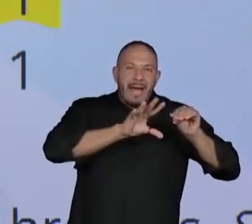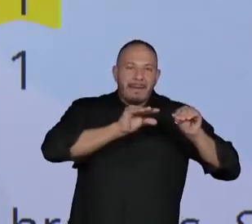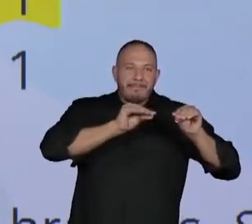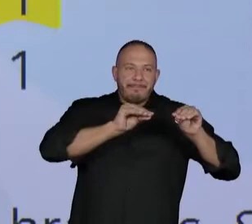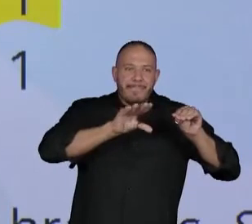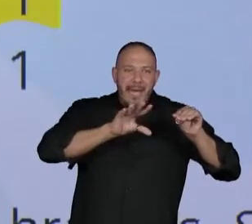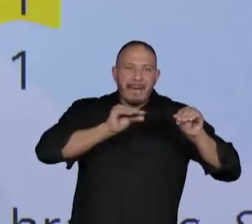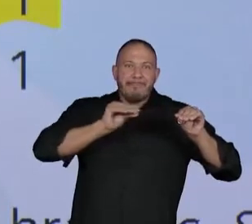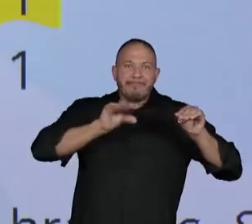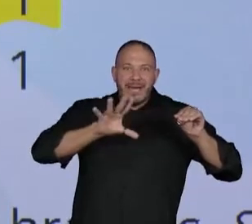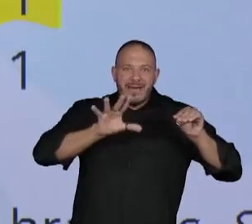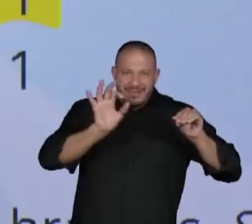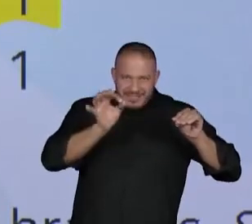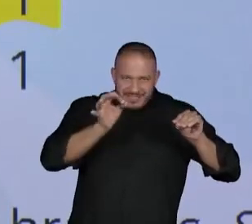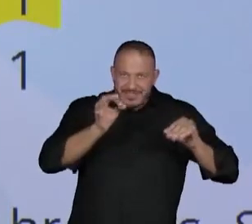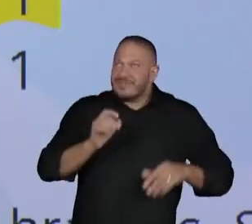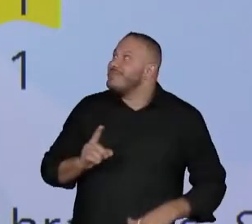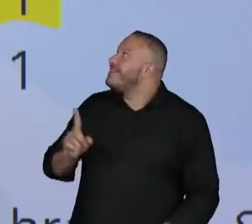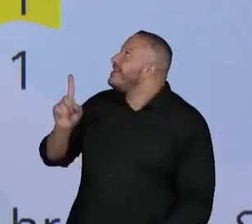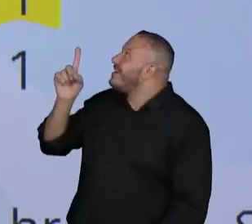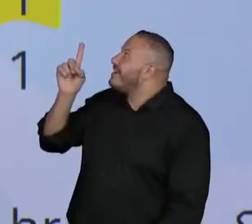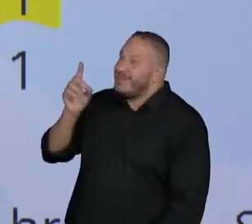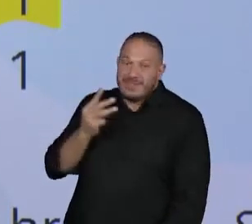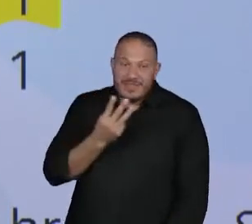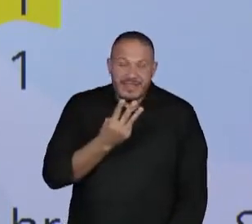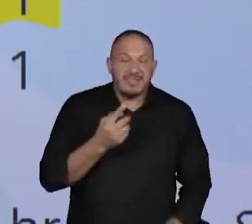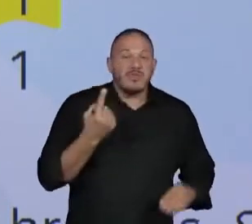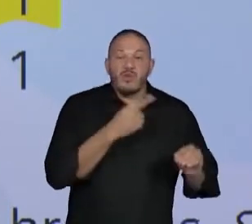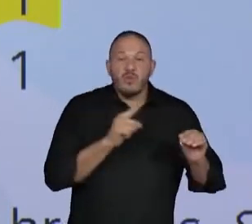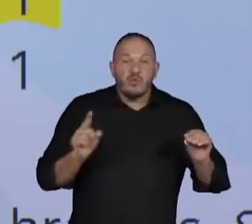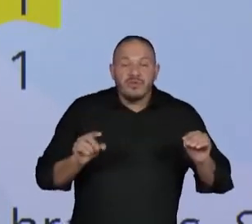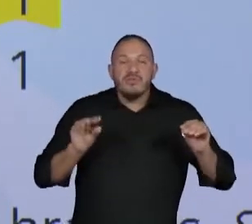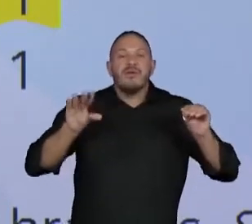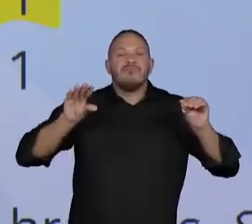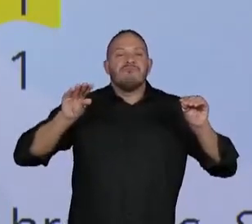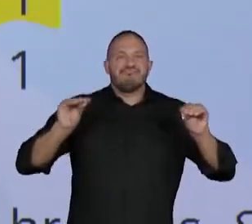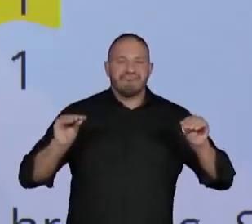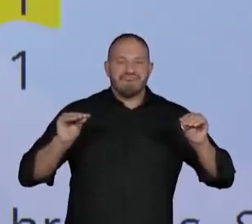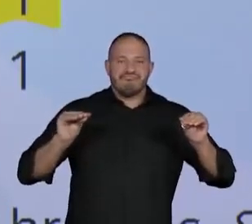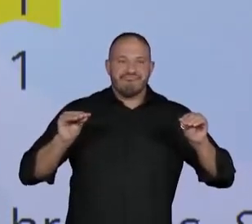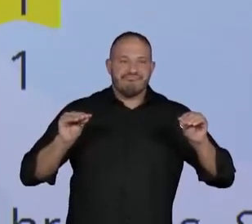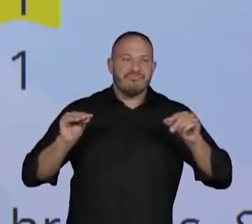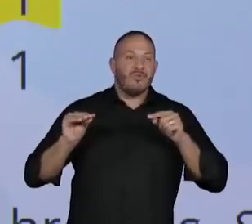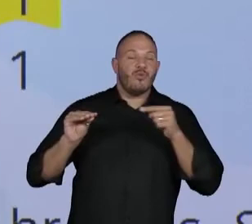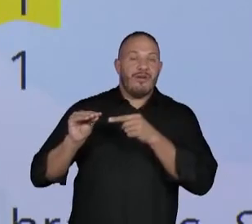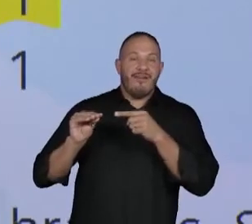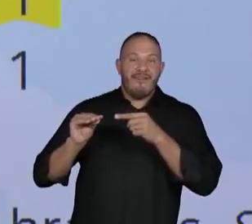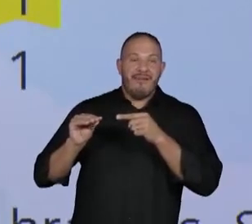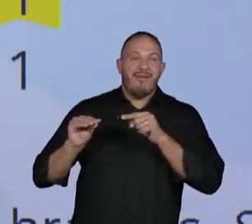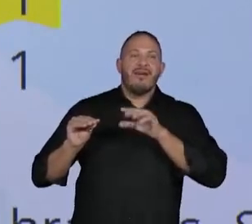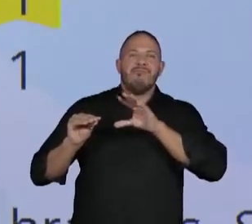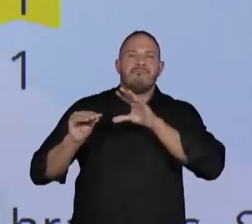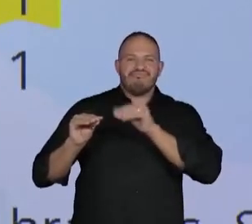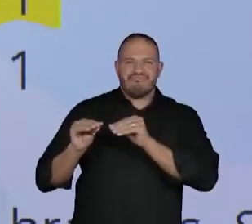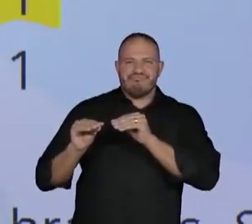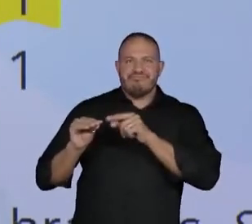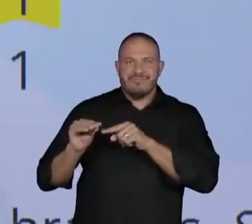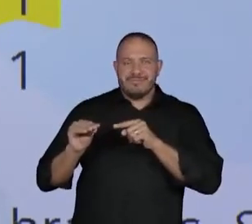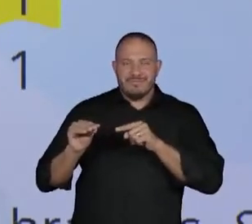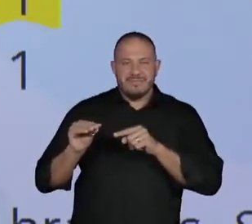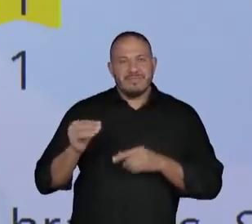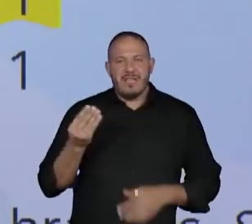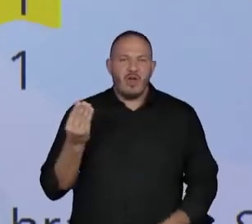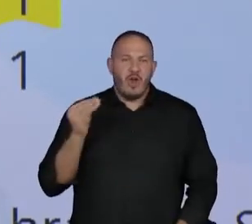ligado. Isso. Muito bom. E o último número 1 aqui, então, é o quê? Ele está desligado e aí você